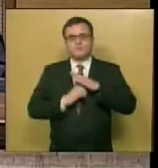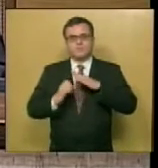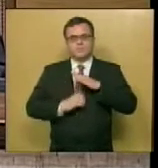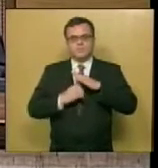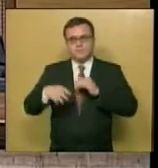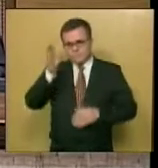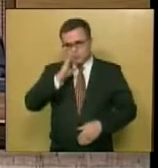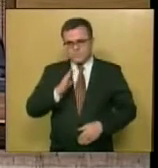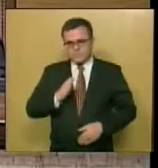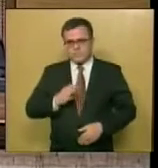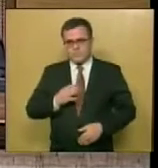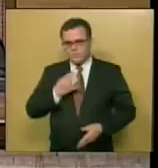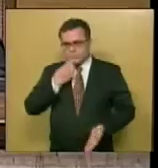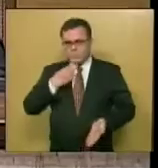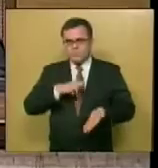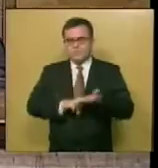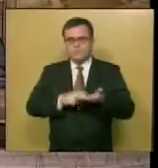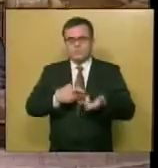de Correios e Telégrafos.